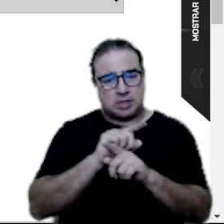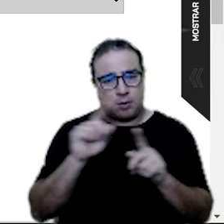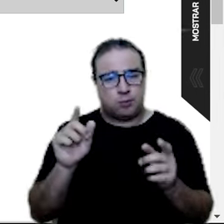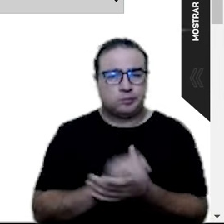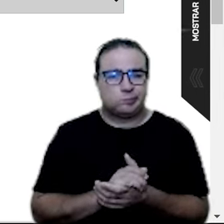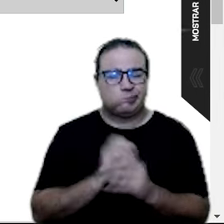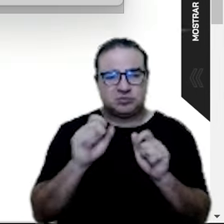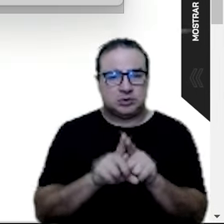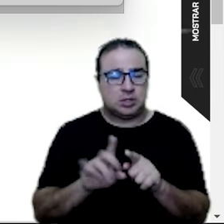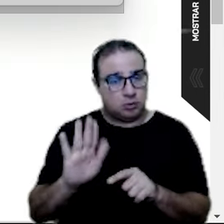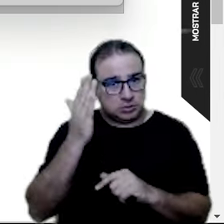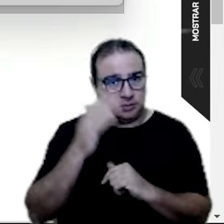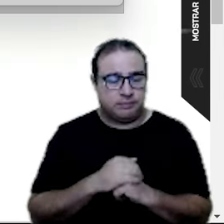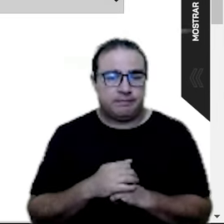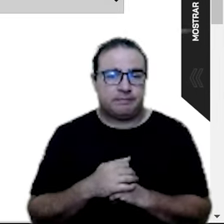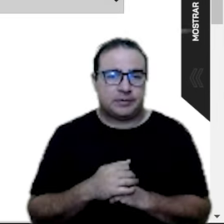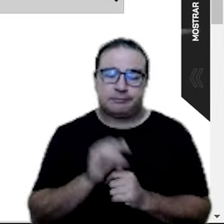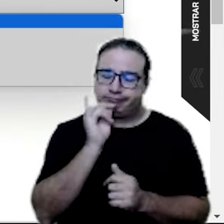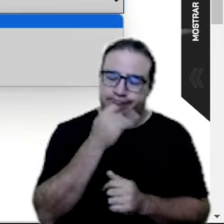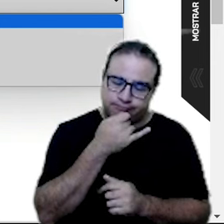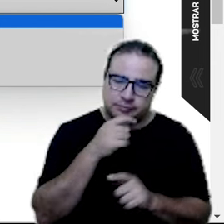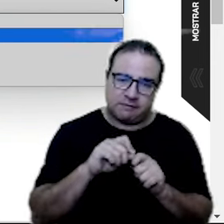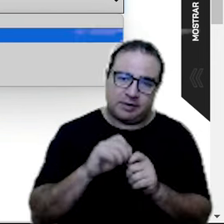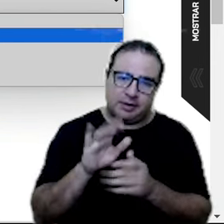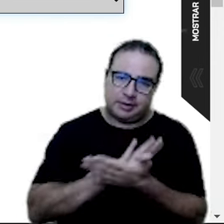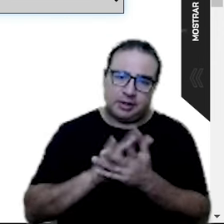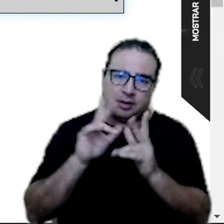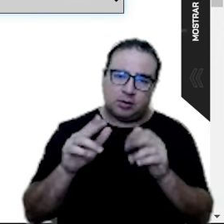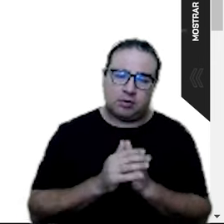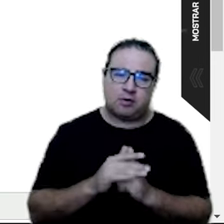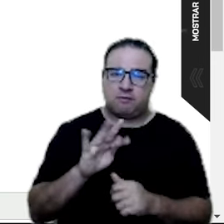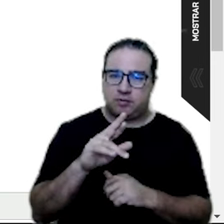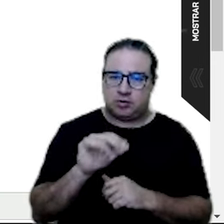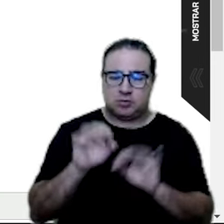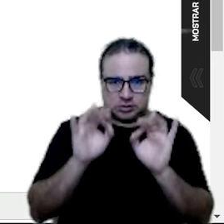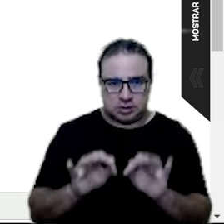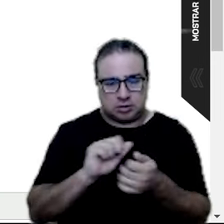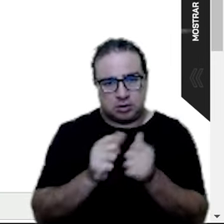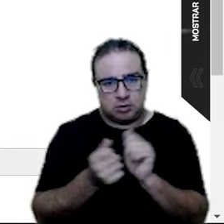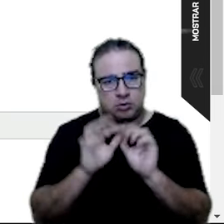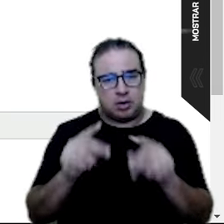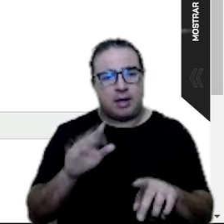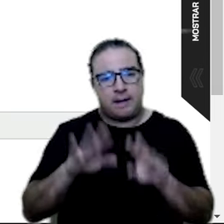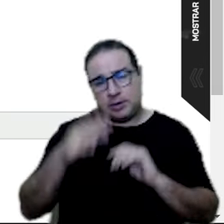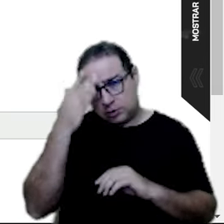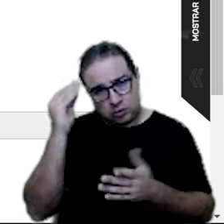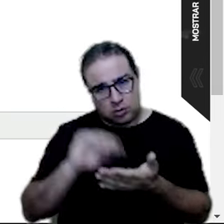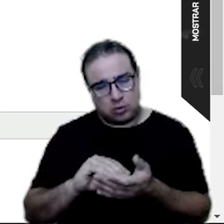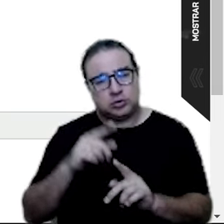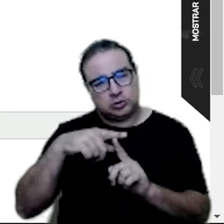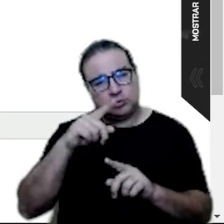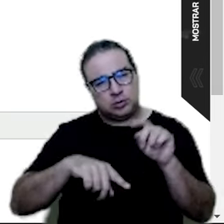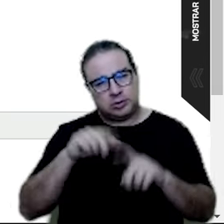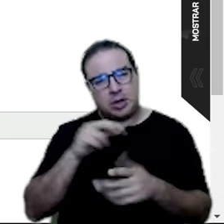não fiz né pode ter acontecido infelizmente não ter feito com os filtros mais adequados então às vezes a pessoa coloca